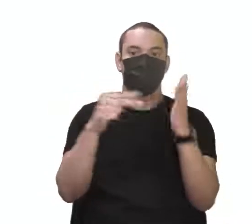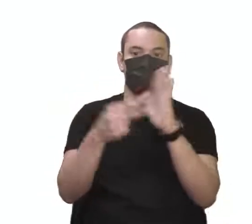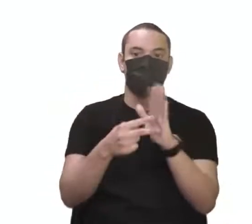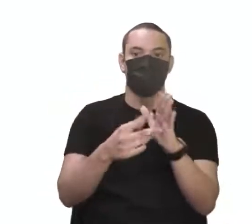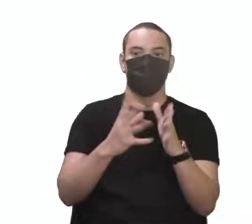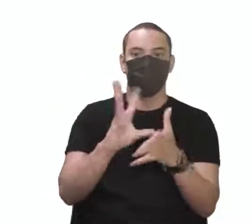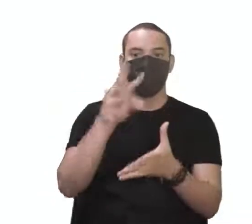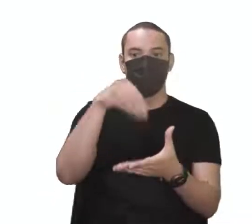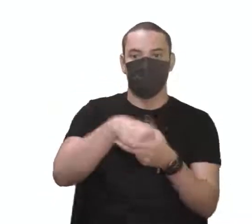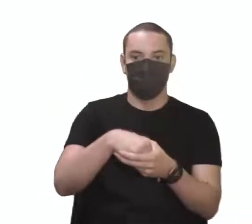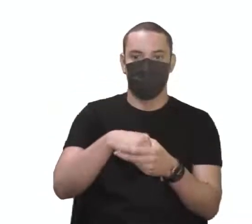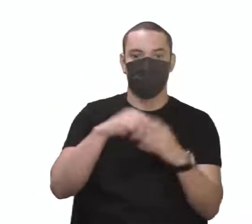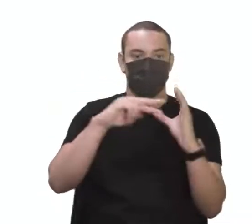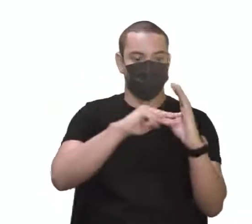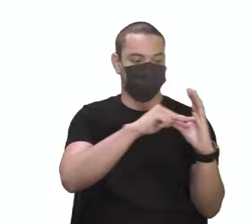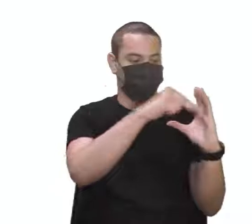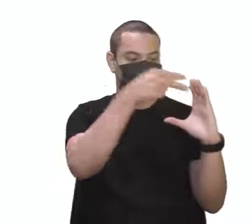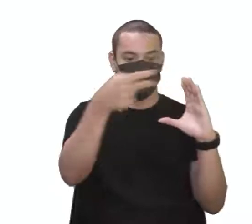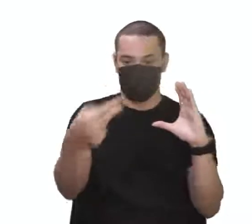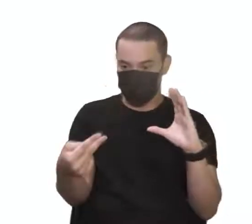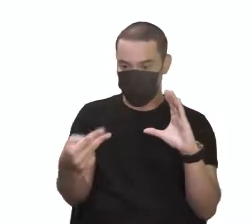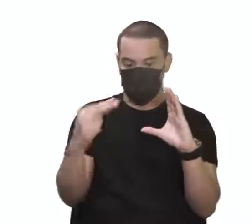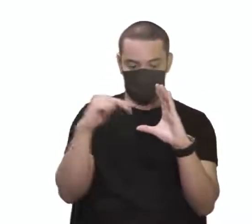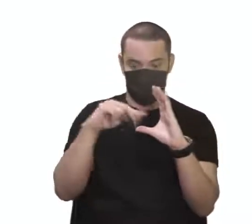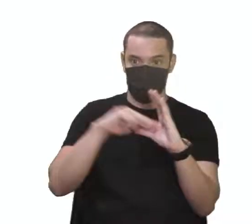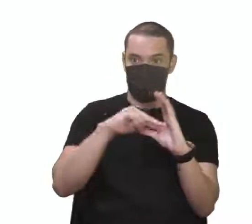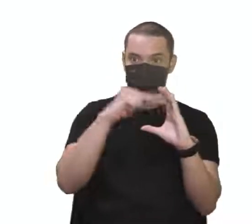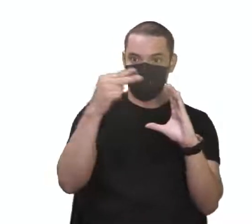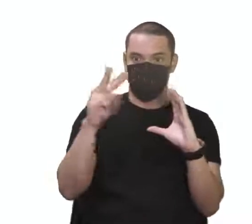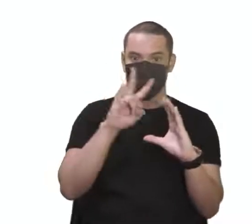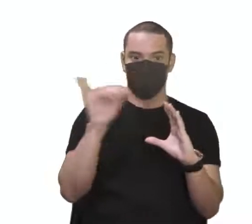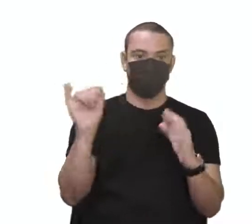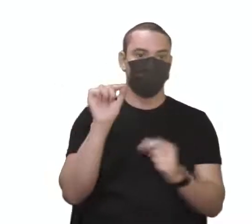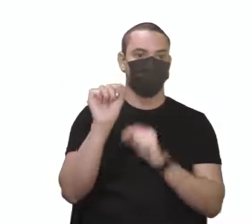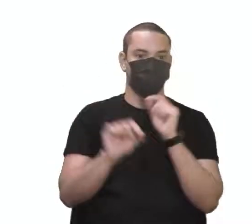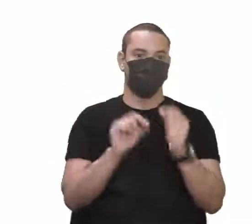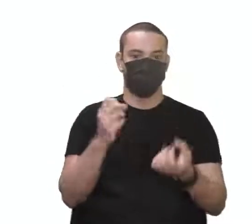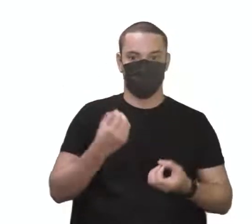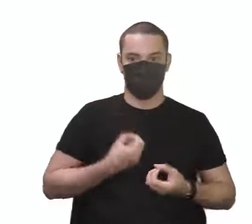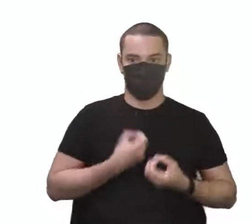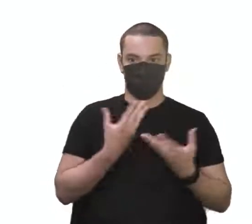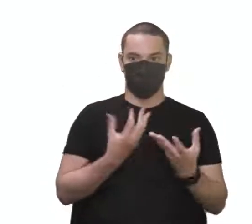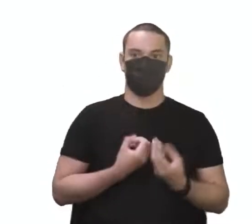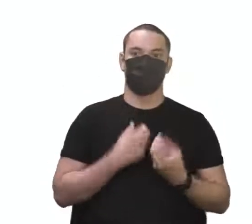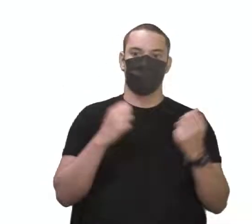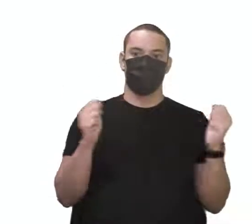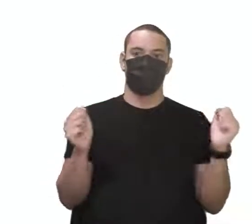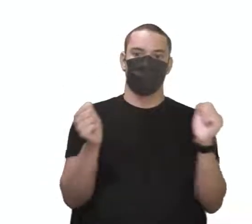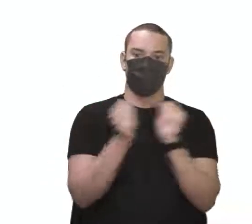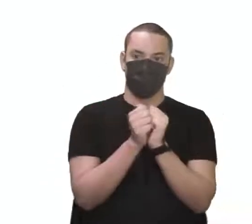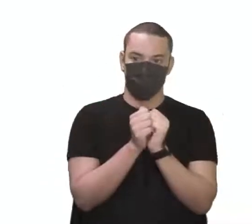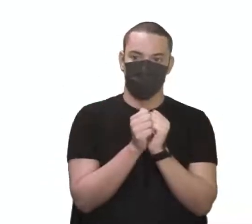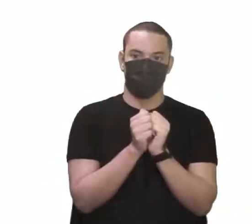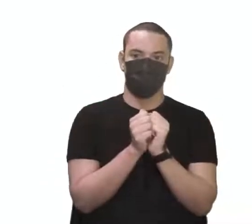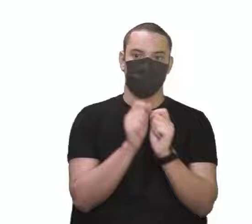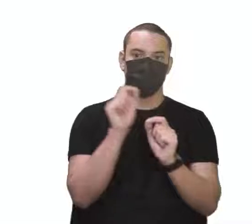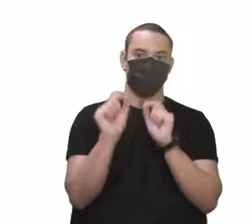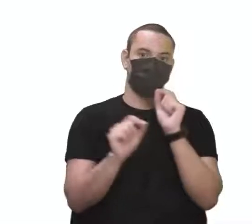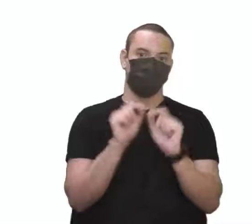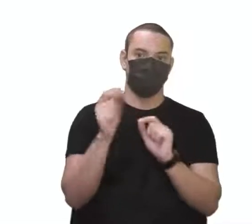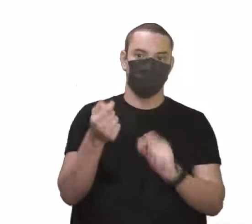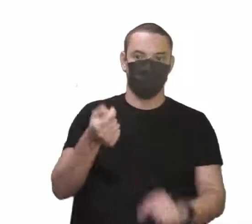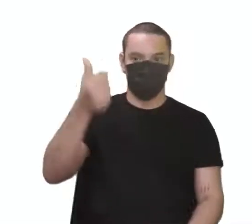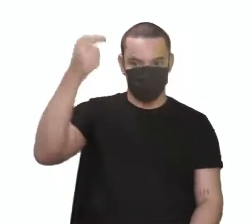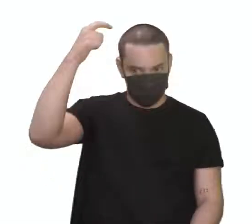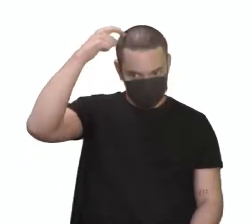por genes. Esses genes vão expressar-se na forma de, quase que eu